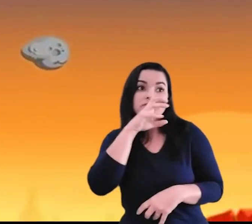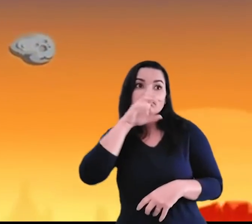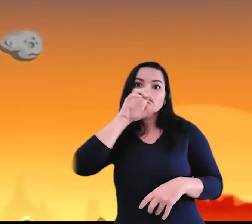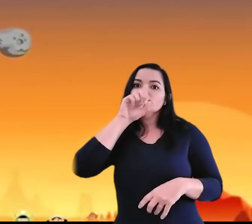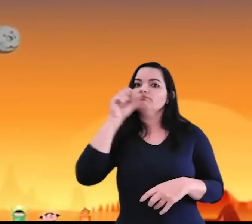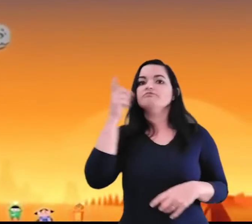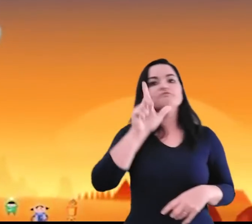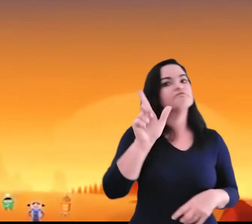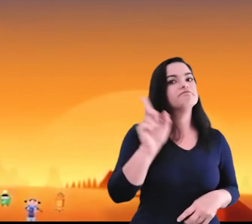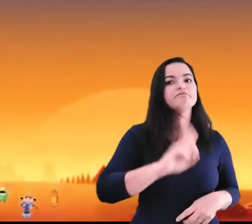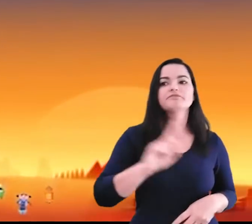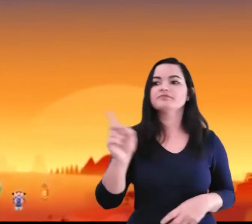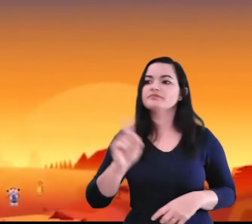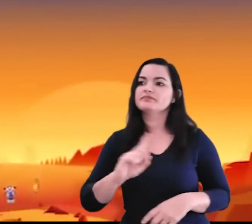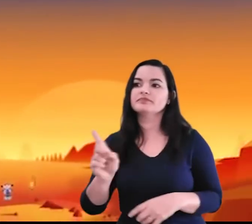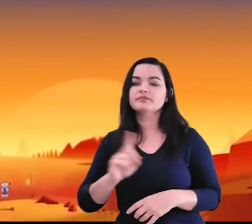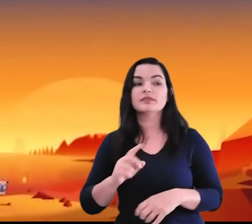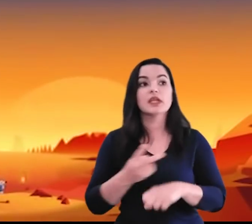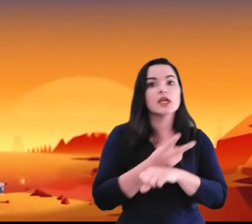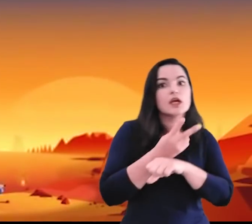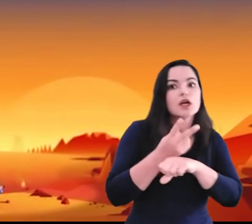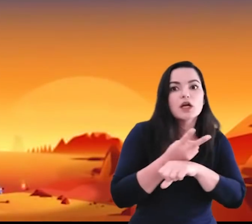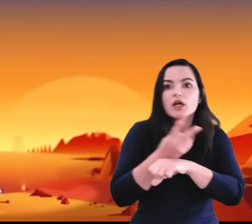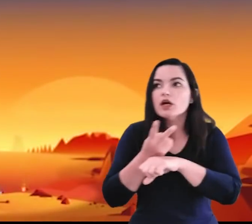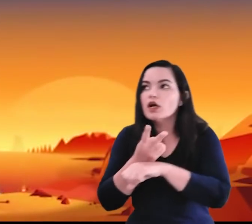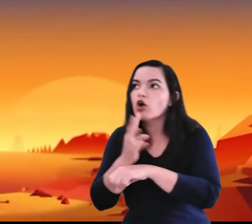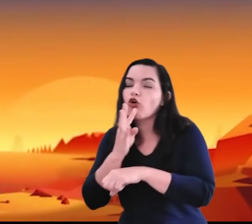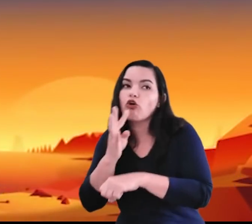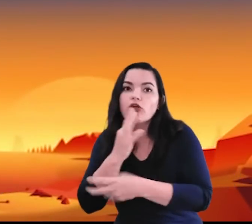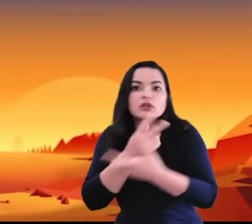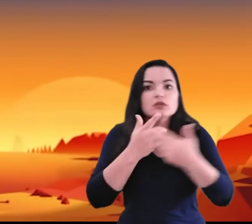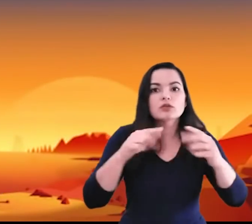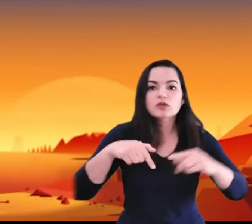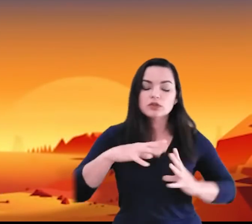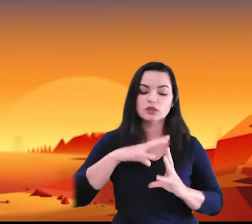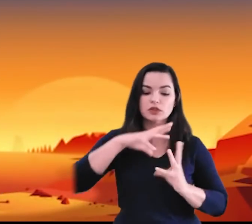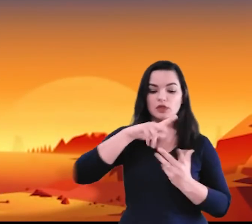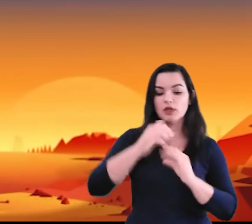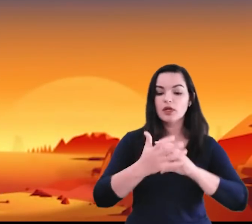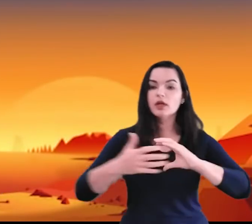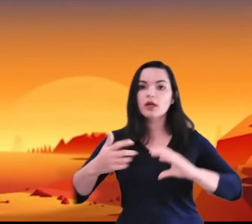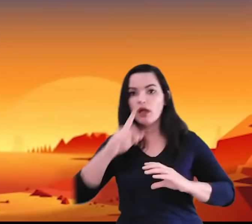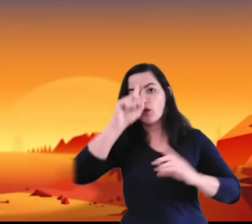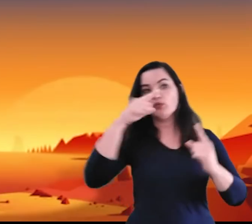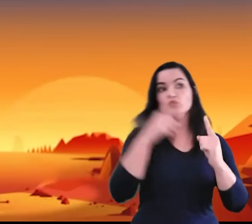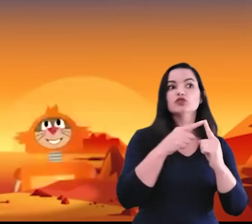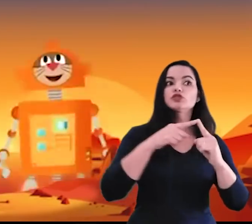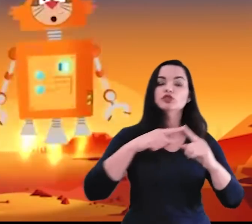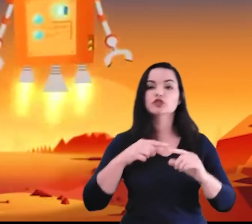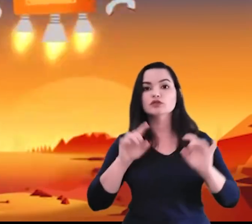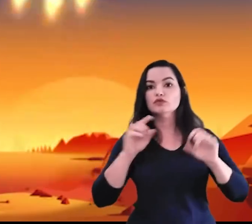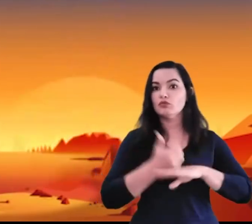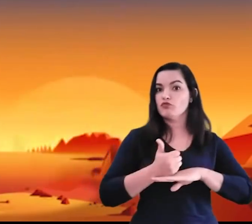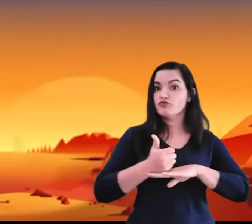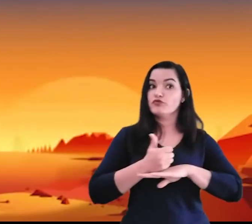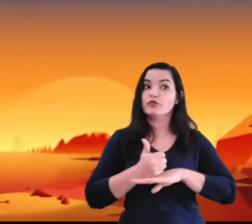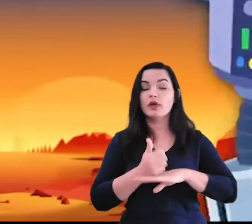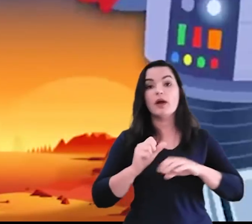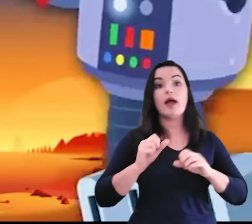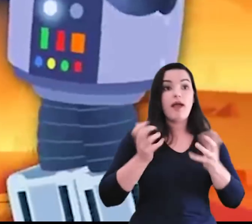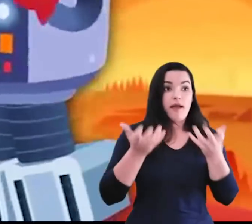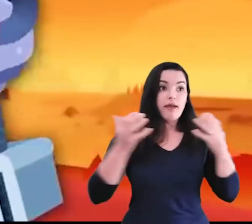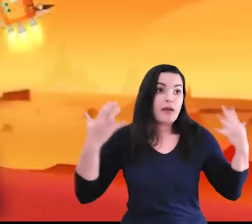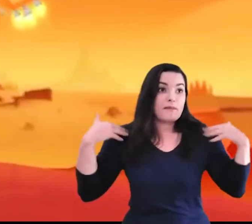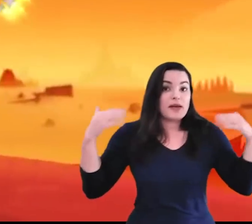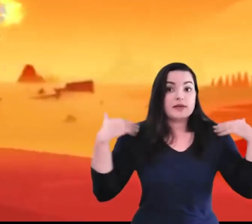oxigênio. Explorar Marte é missão espacial. Passear em Marte pode ser